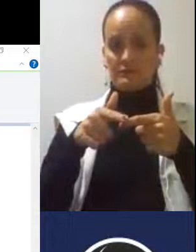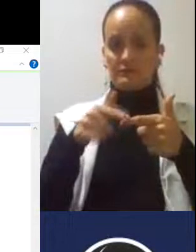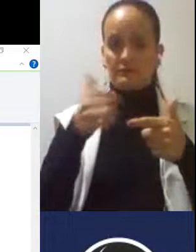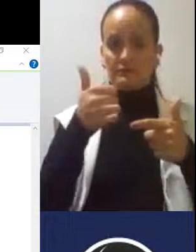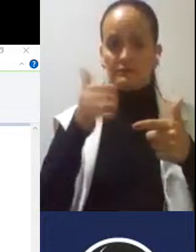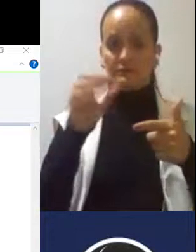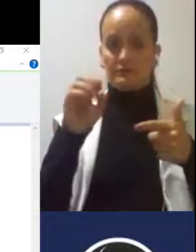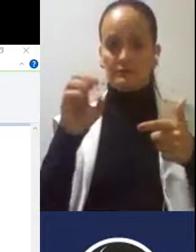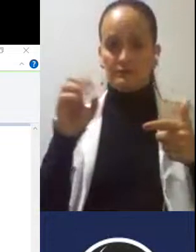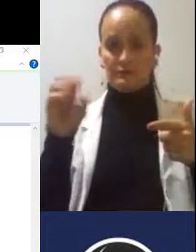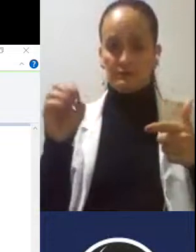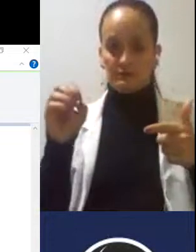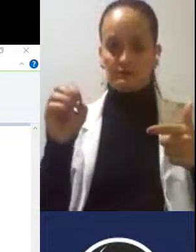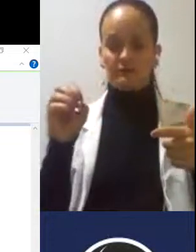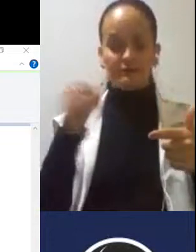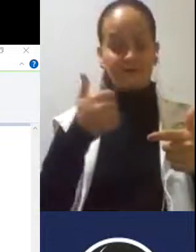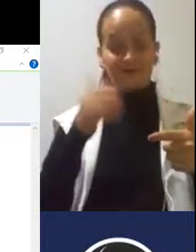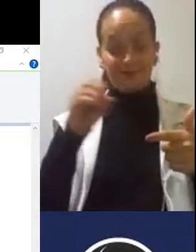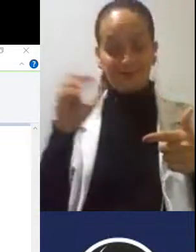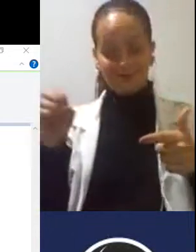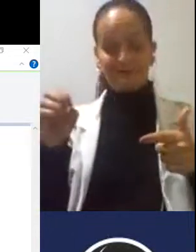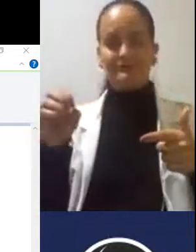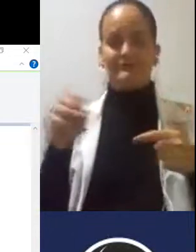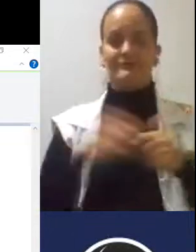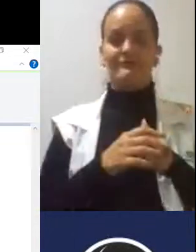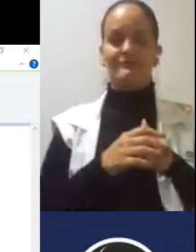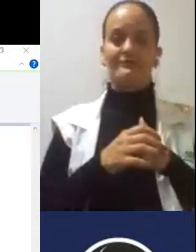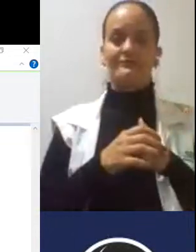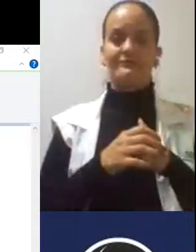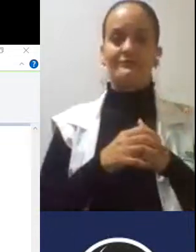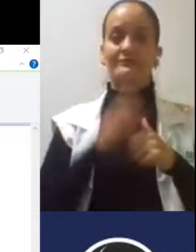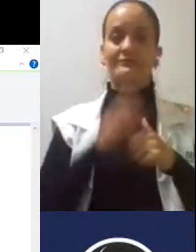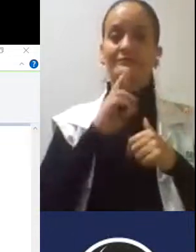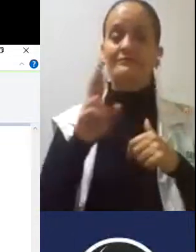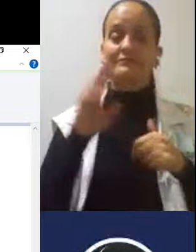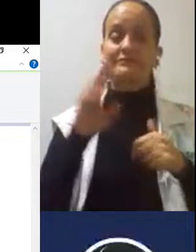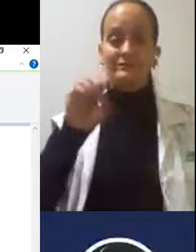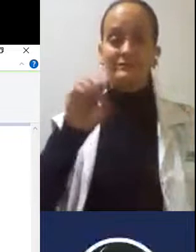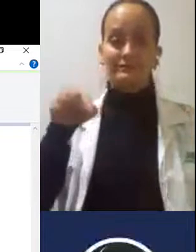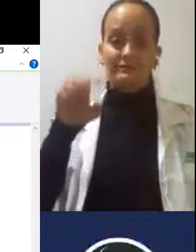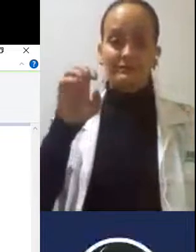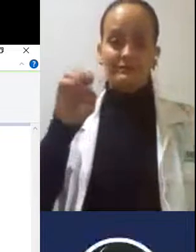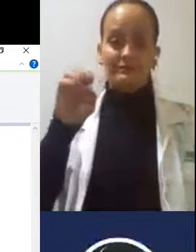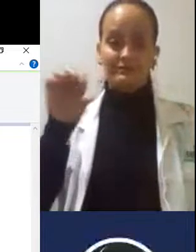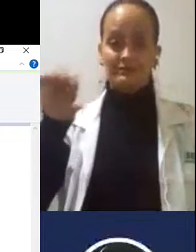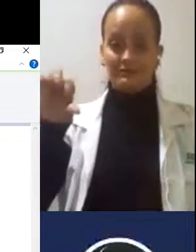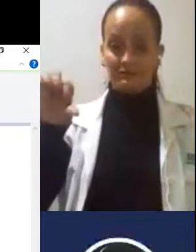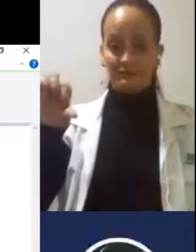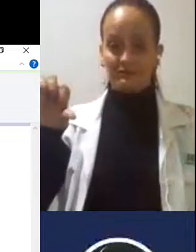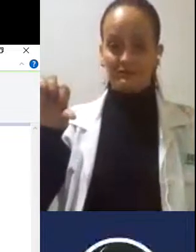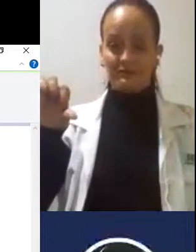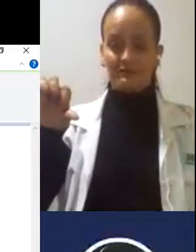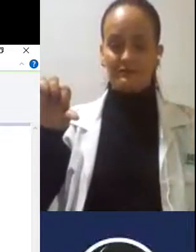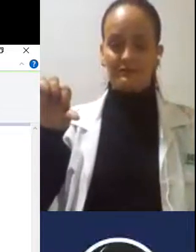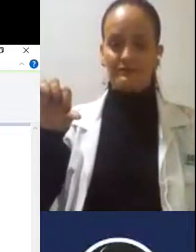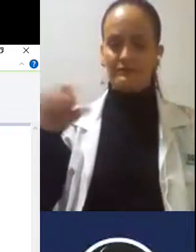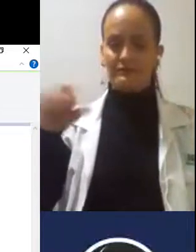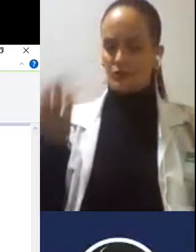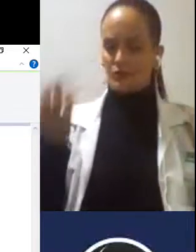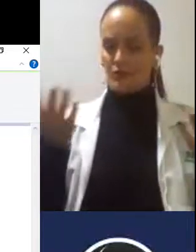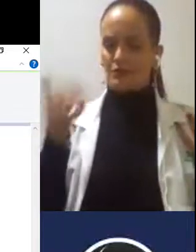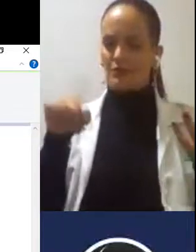100, a gente tem o quê? 0,09. Ué, professor, aqui tá falando que é 90, mas